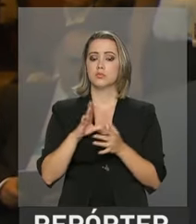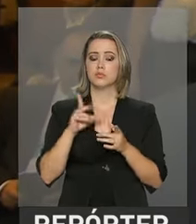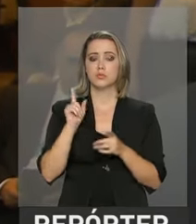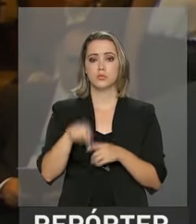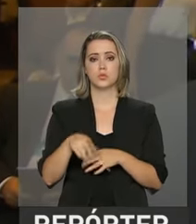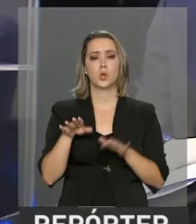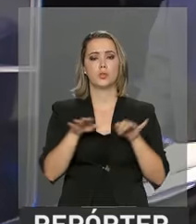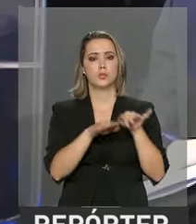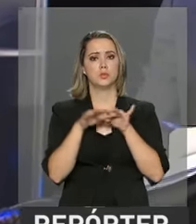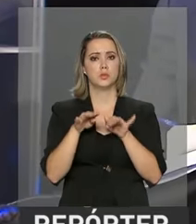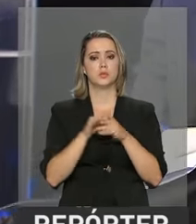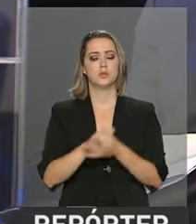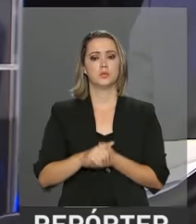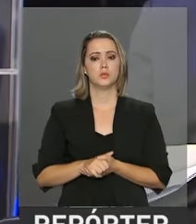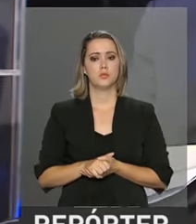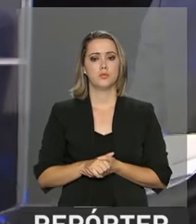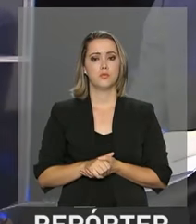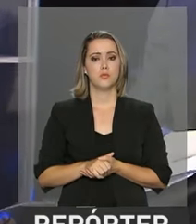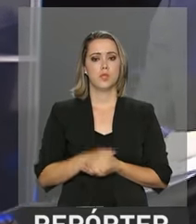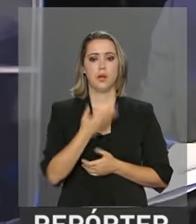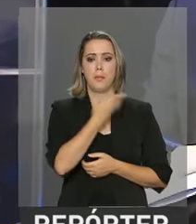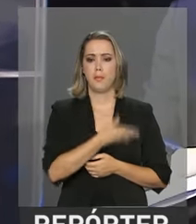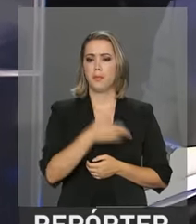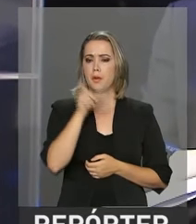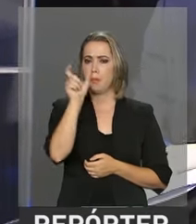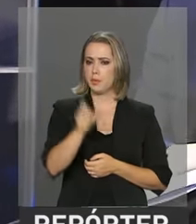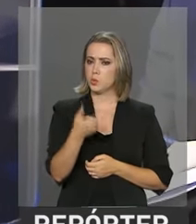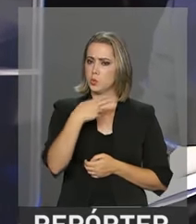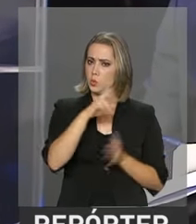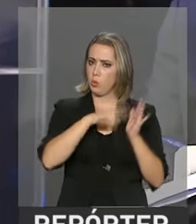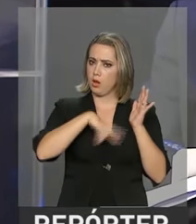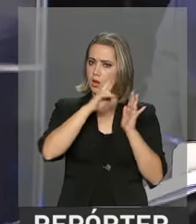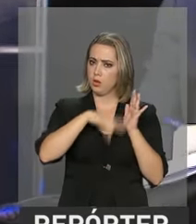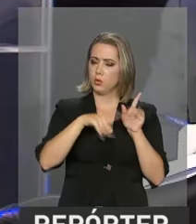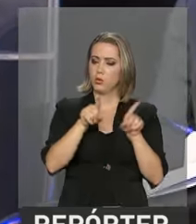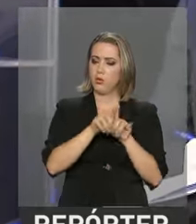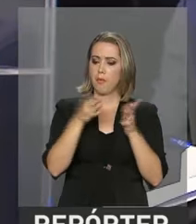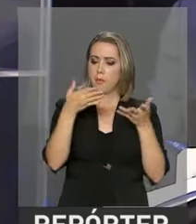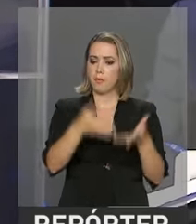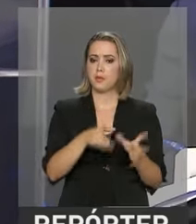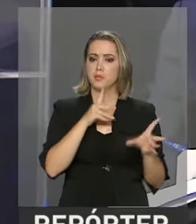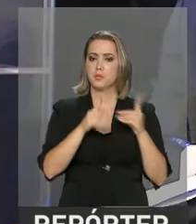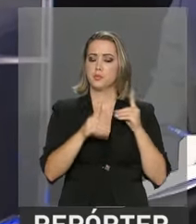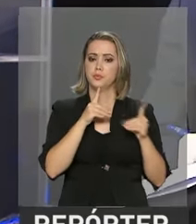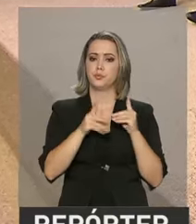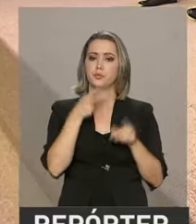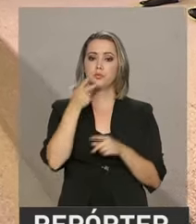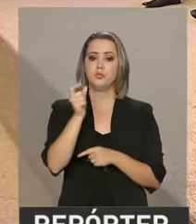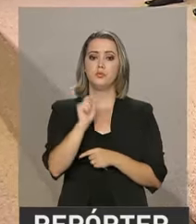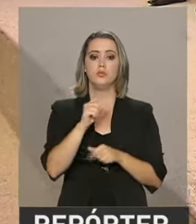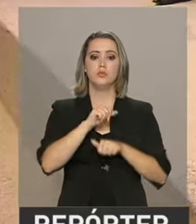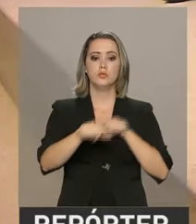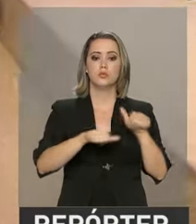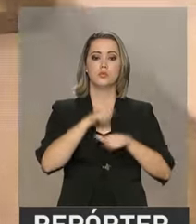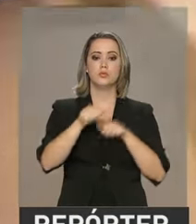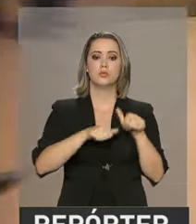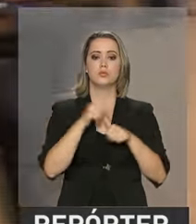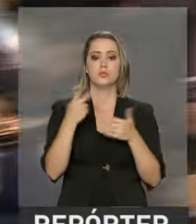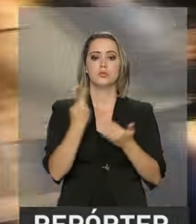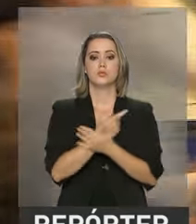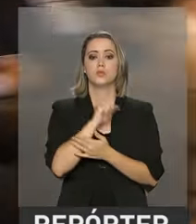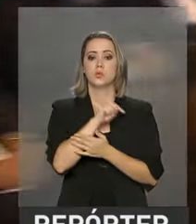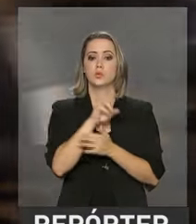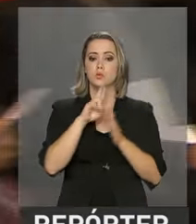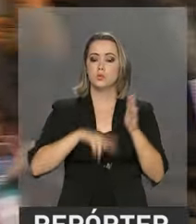resultado equilibrado o relator da proposta na comissão especial da câmara também participou dos debates e falou sobre as mudanças feitas por